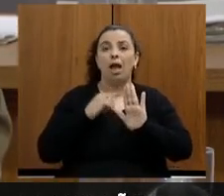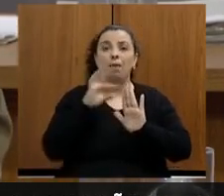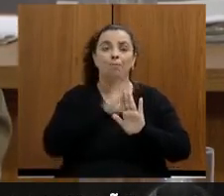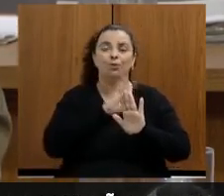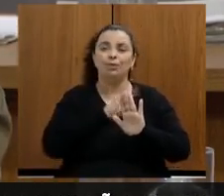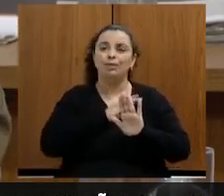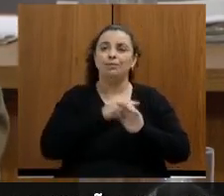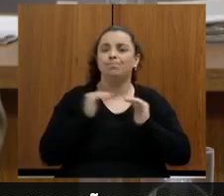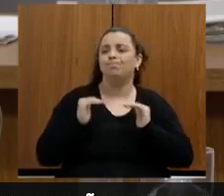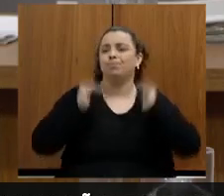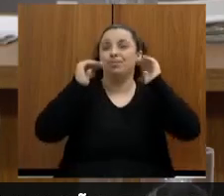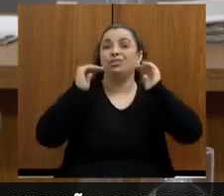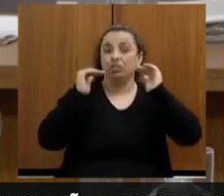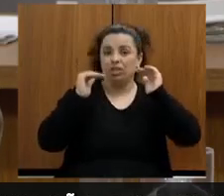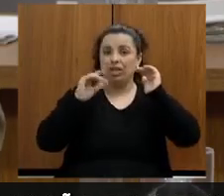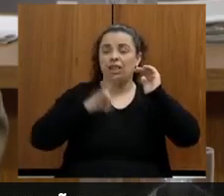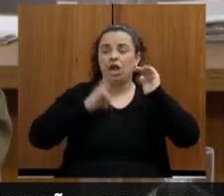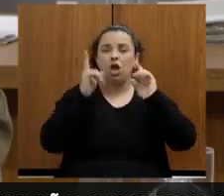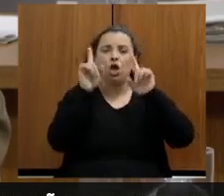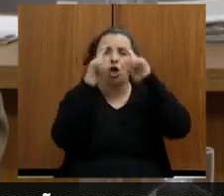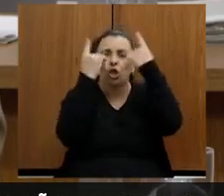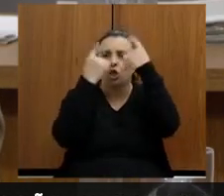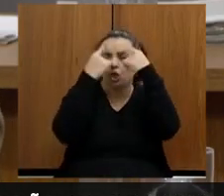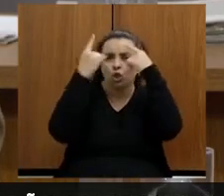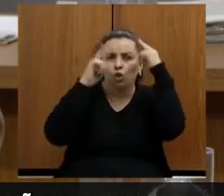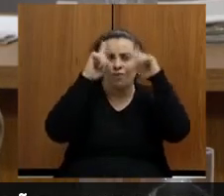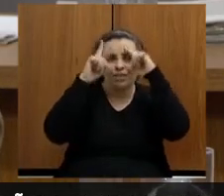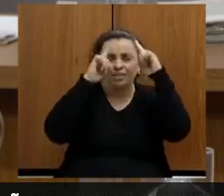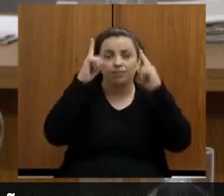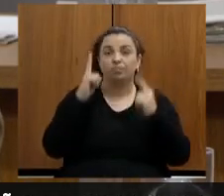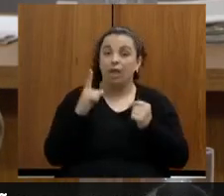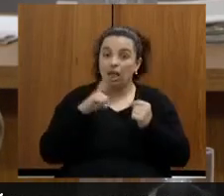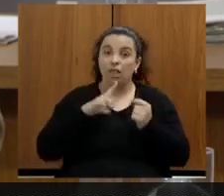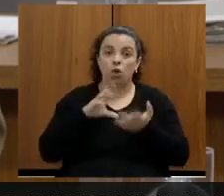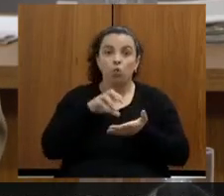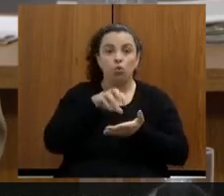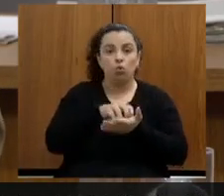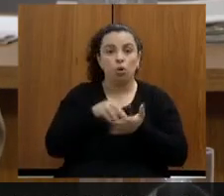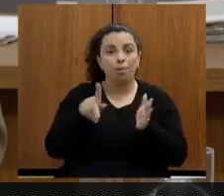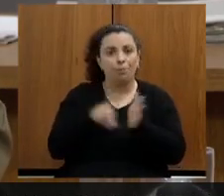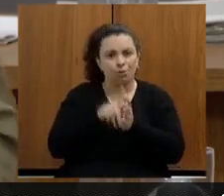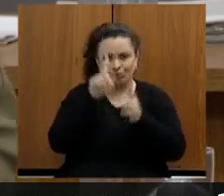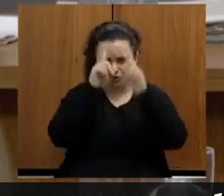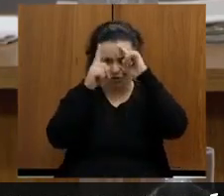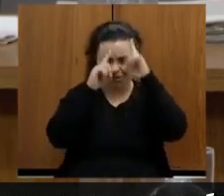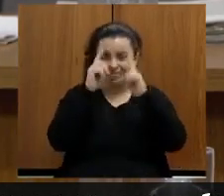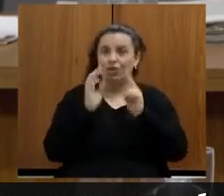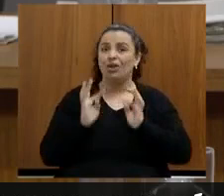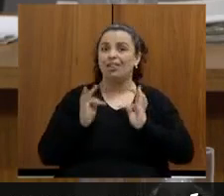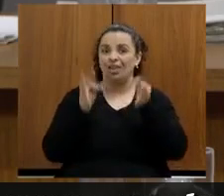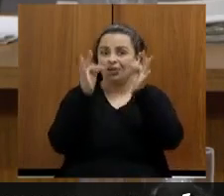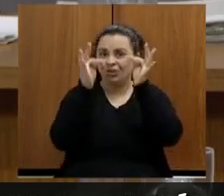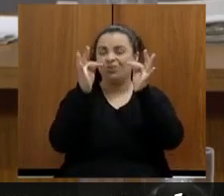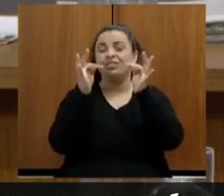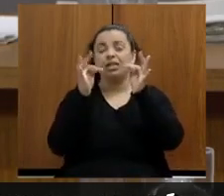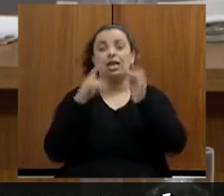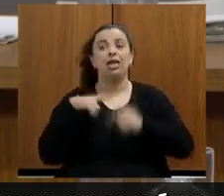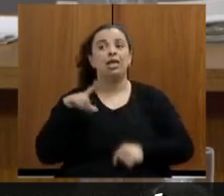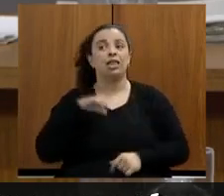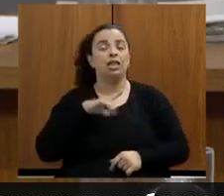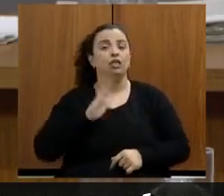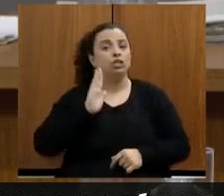é de inovação nós temos hoje na nossa por cima e tal núcleo de inovação e tecnologia e nós temos inclusive já